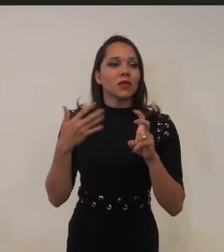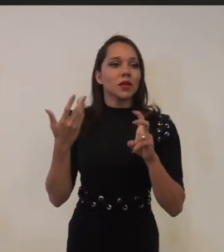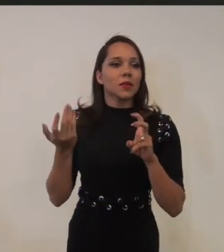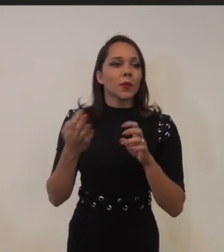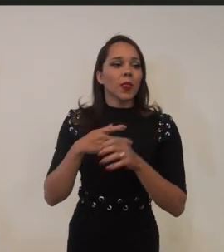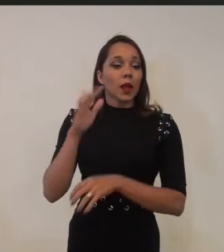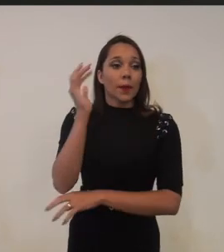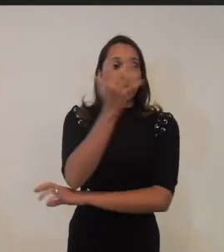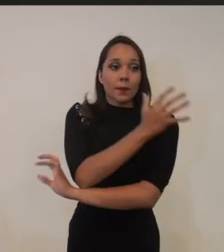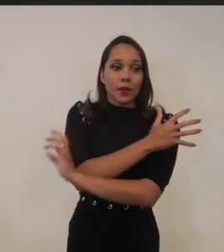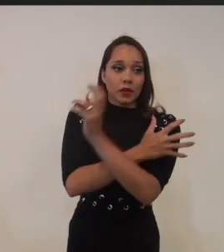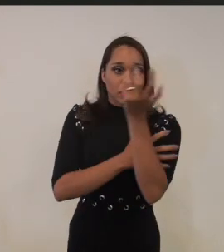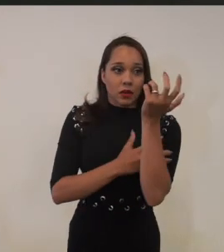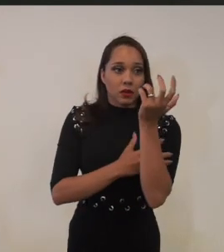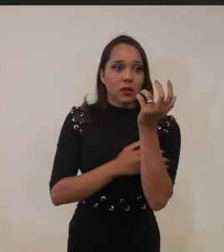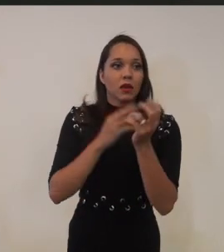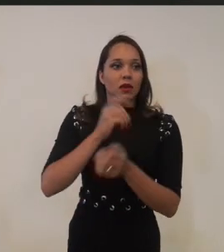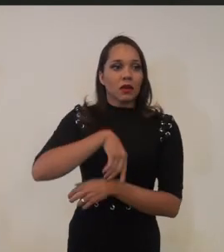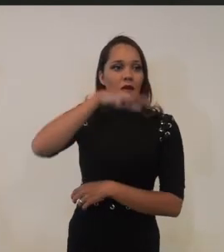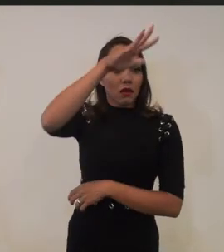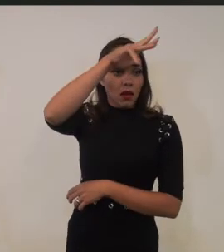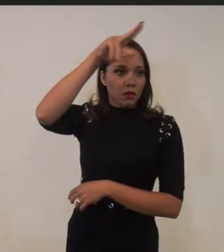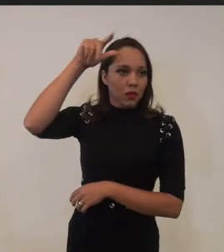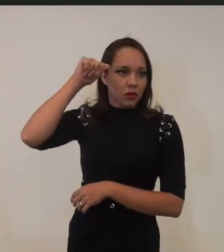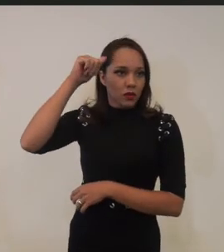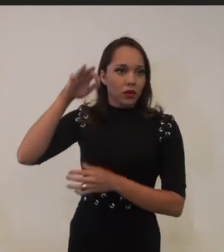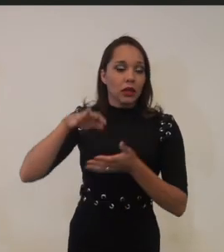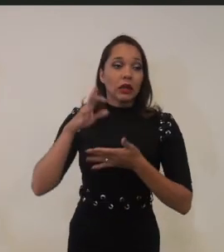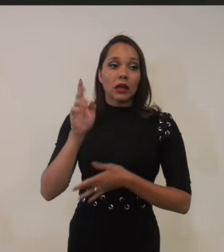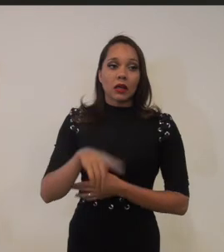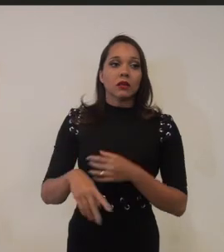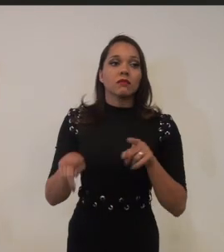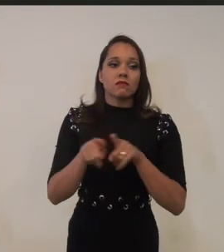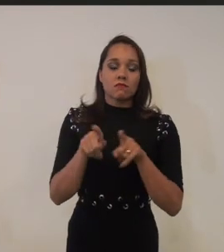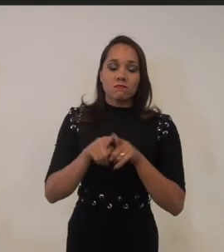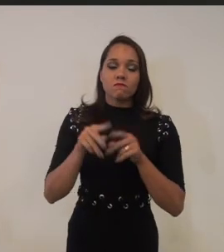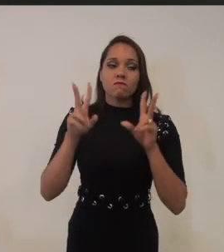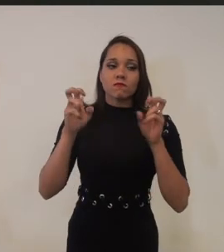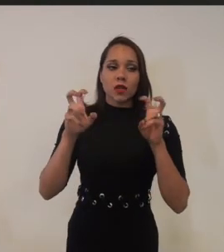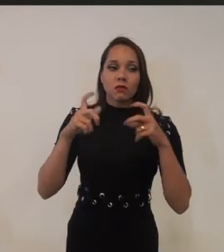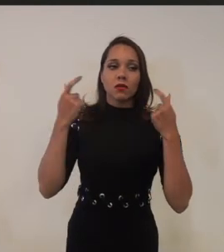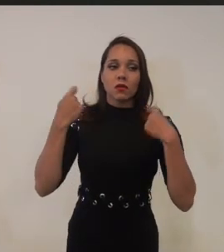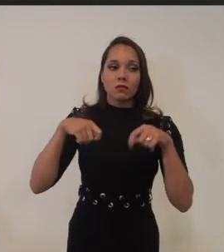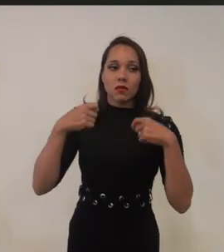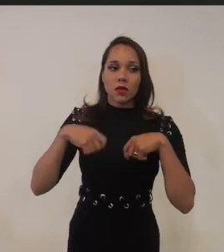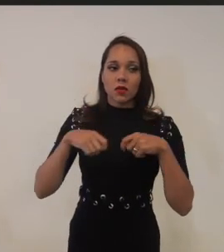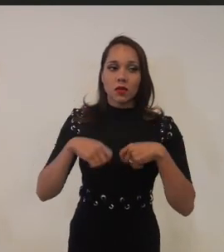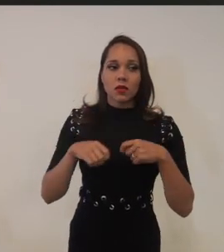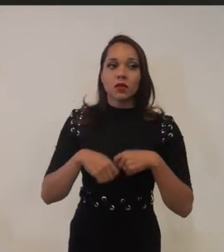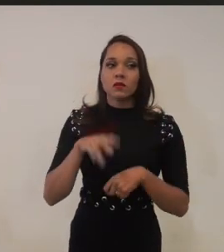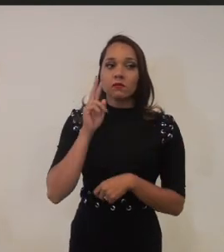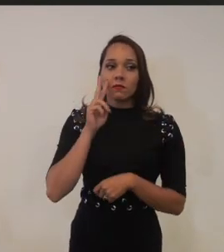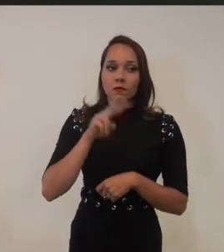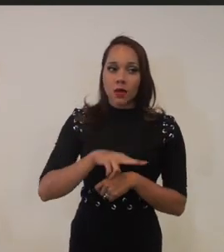de ambiental, a Amazônia. Eu acho que esse também é um tema que temos que